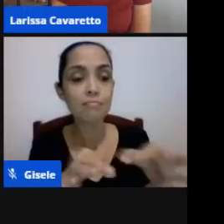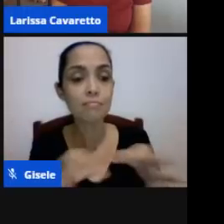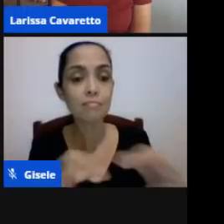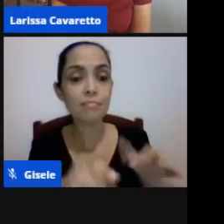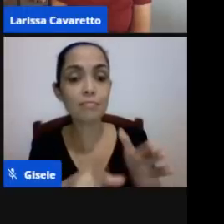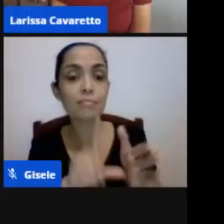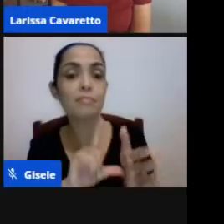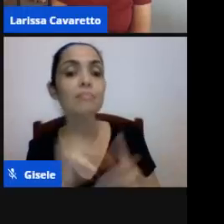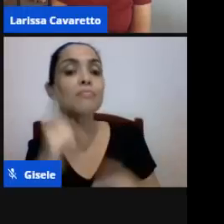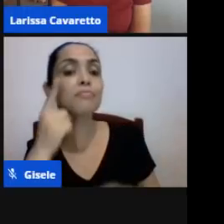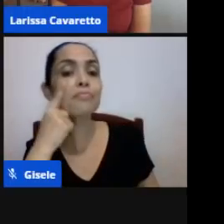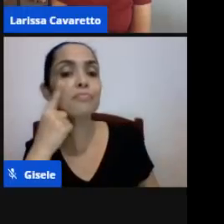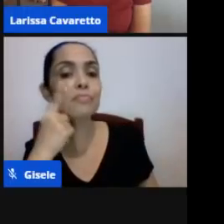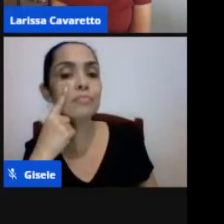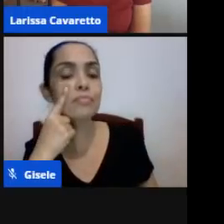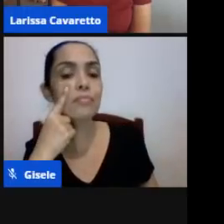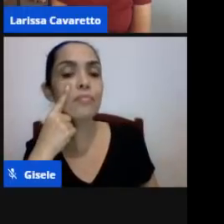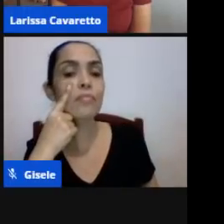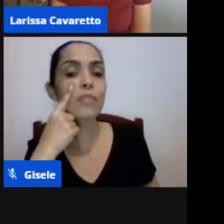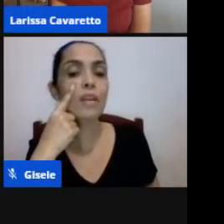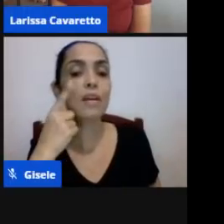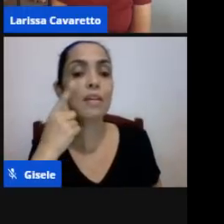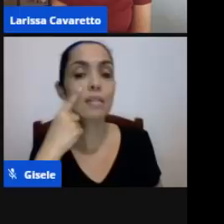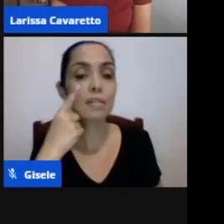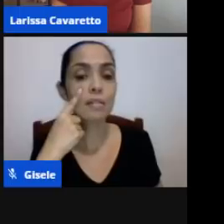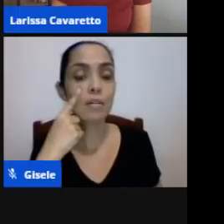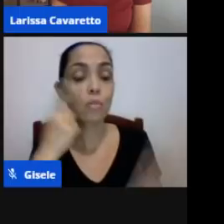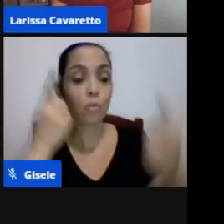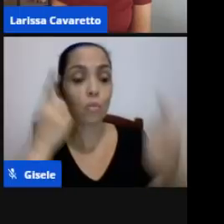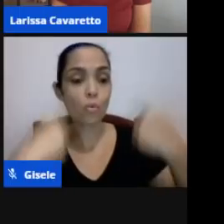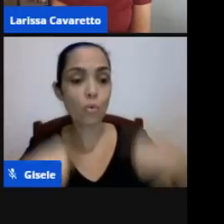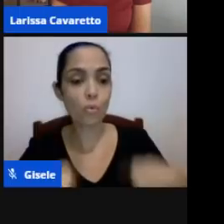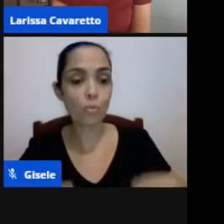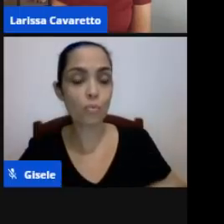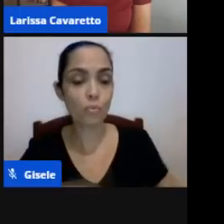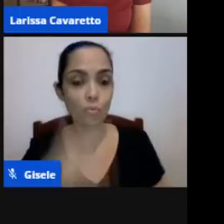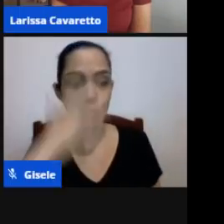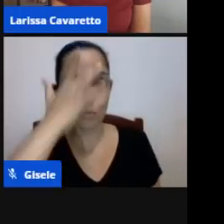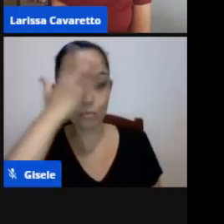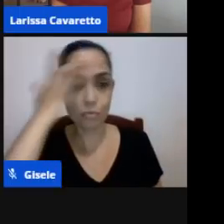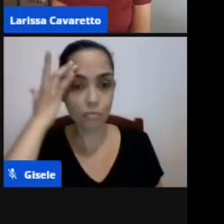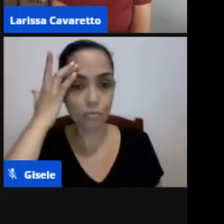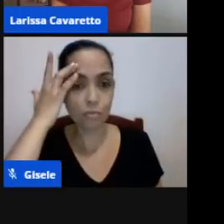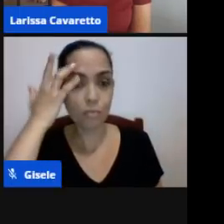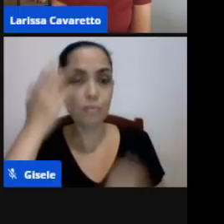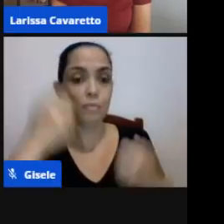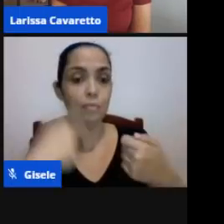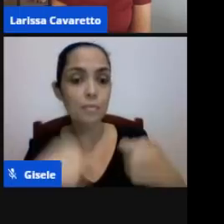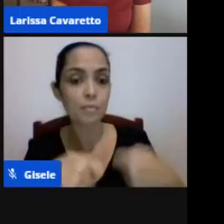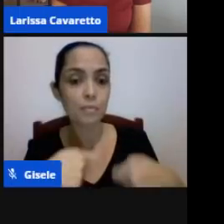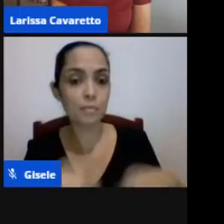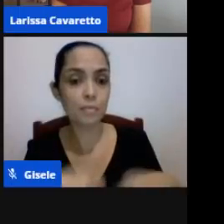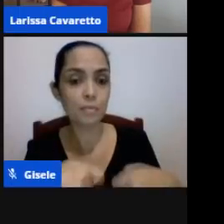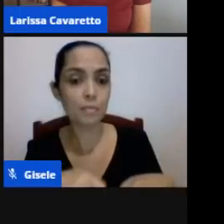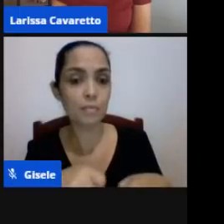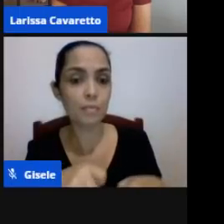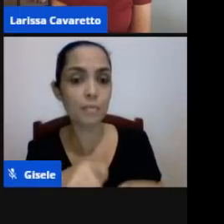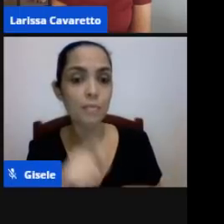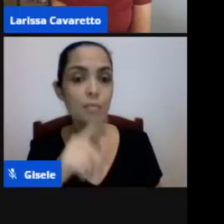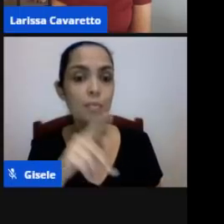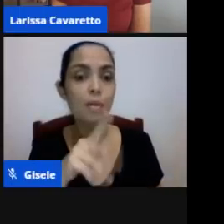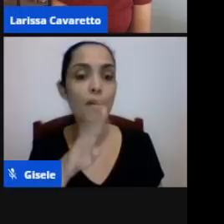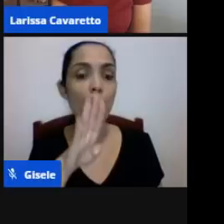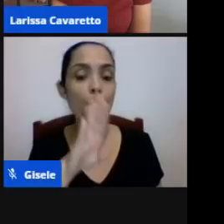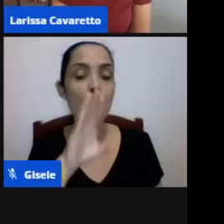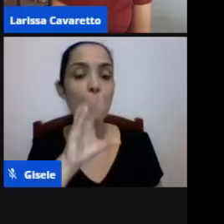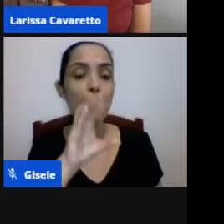quer medir a temperatura corporal, sendo necessário selecionar a opção Body. Além disso, para você